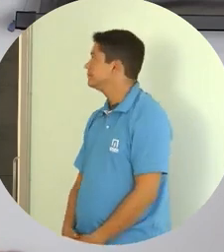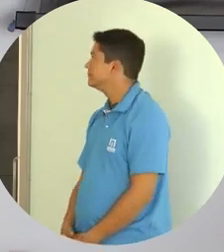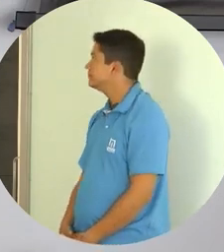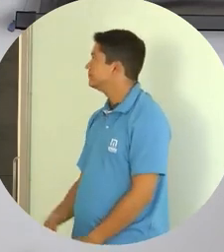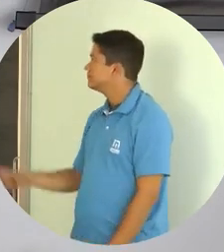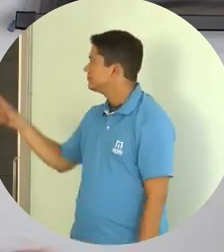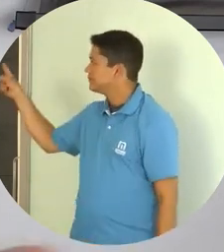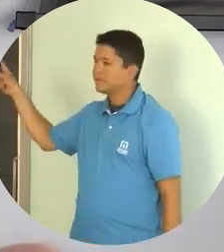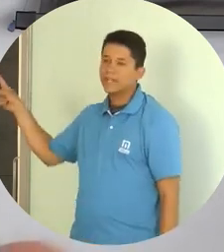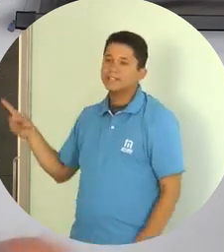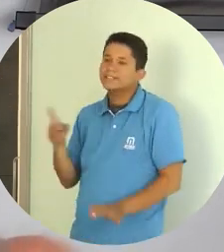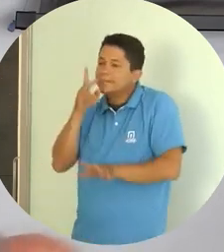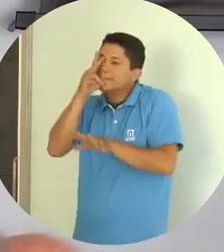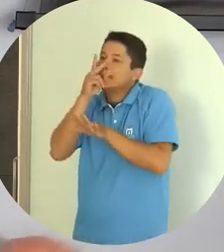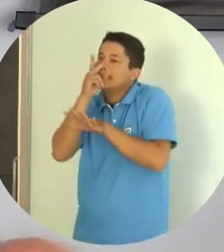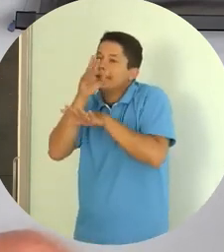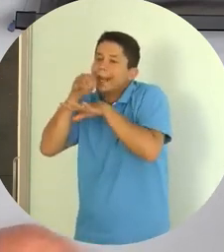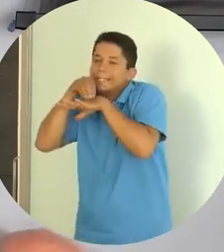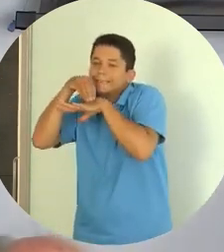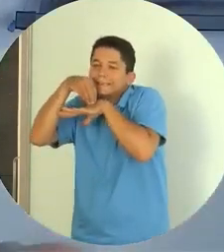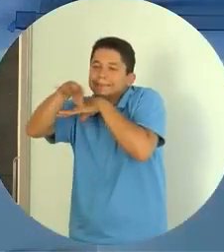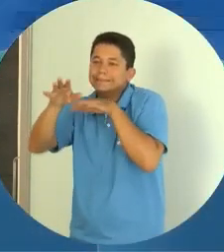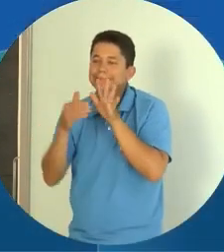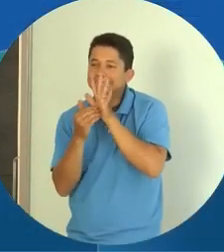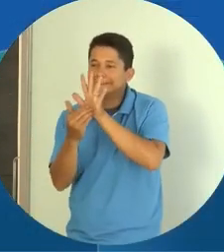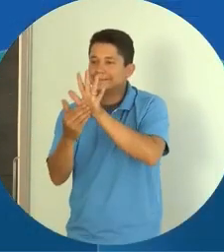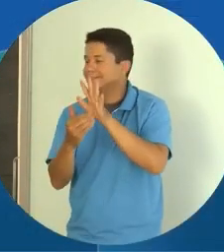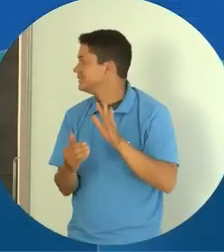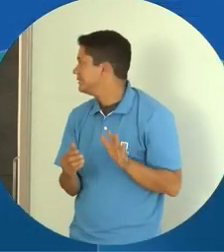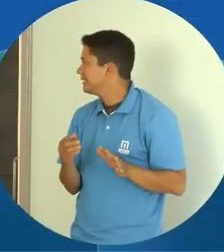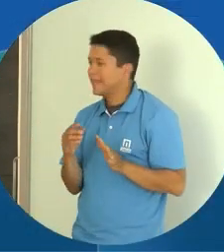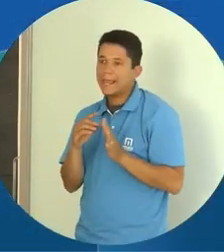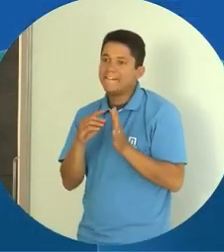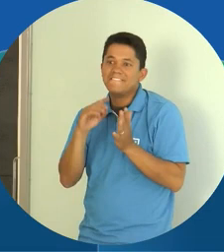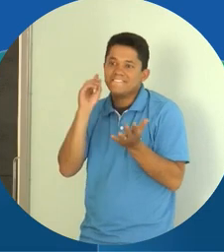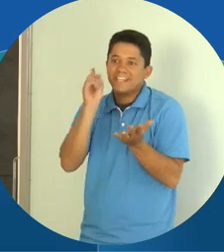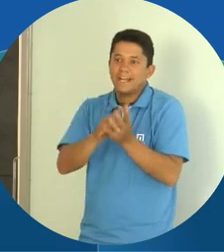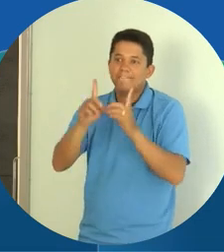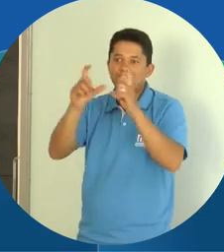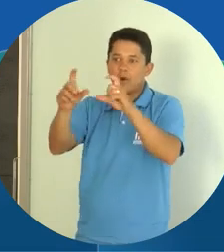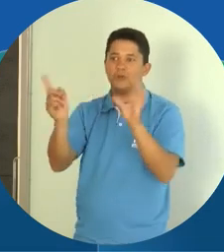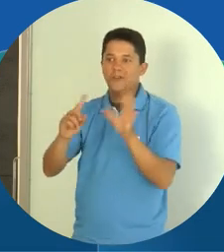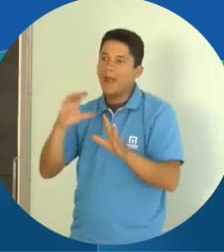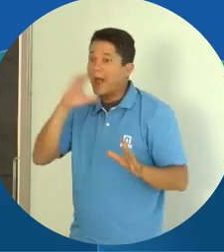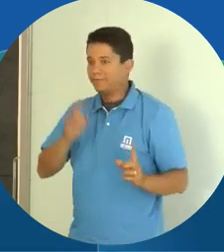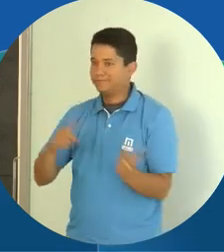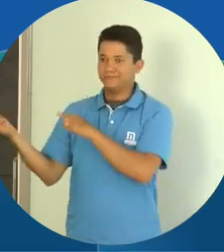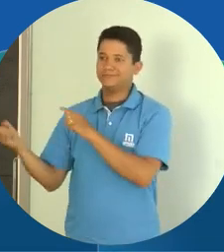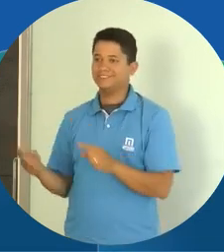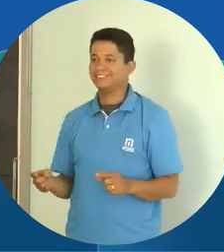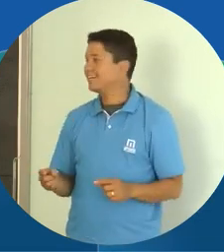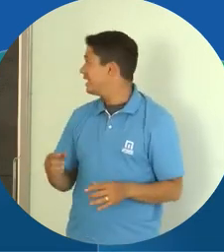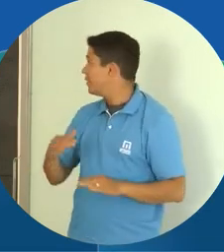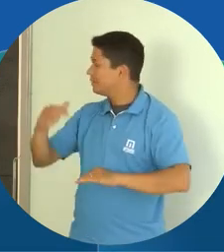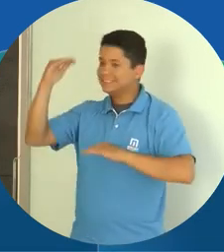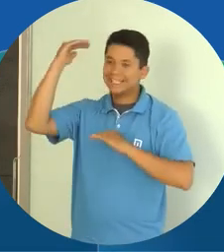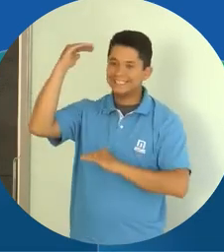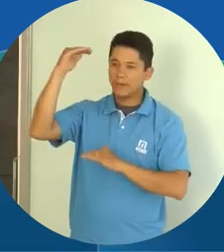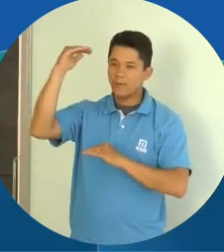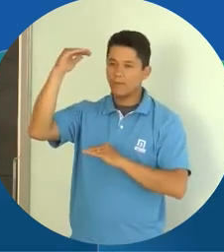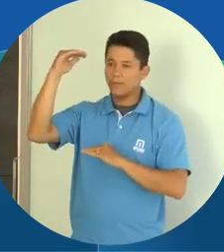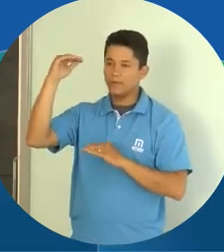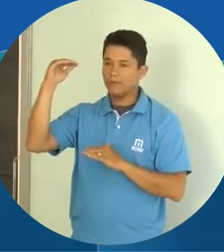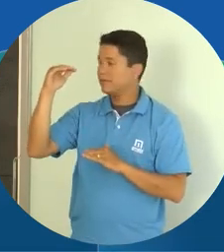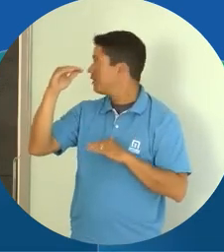Isso aqui eu estou dando um spoiler, que essa foto não era para ter sido colocada, passa rápido, mas é uma seção da estaca, onde a gente vê